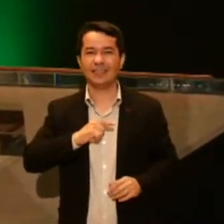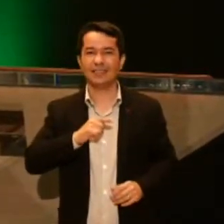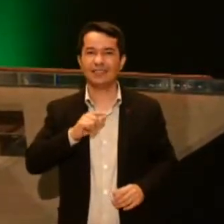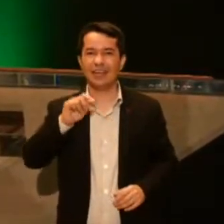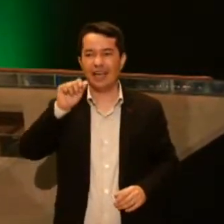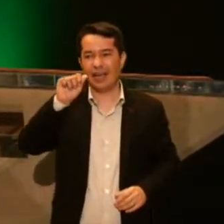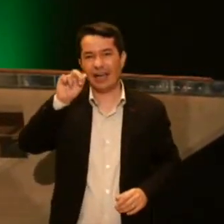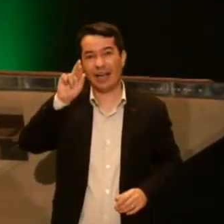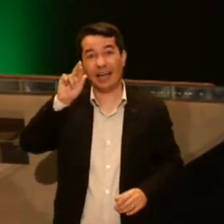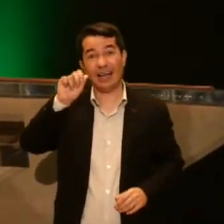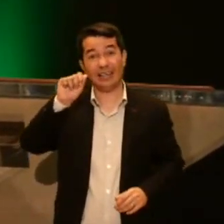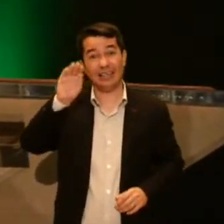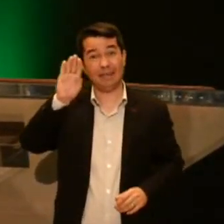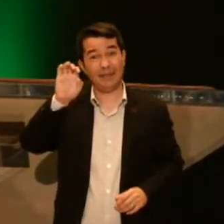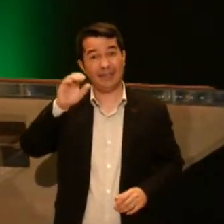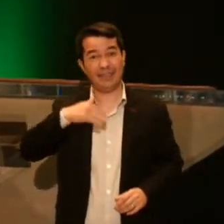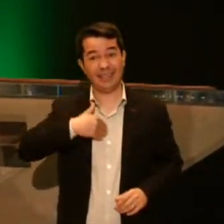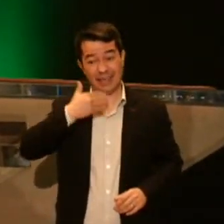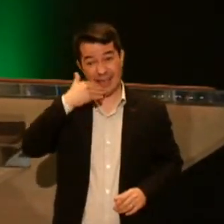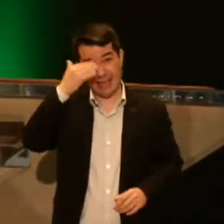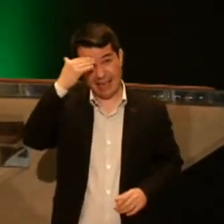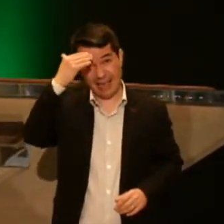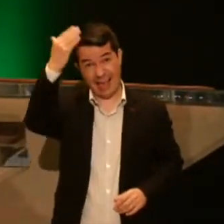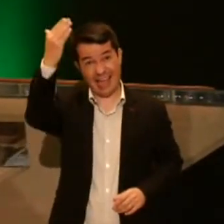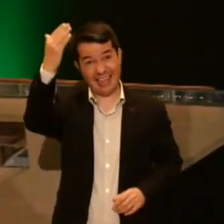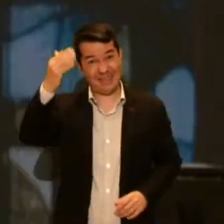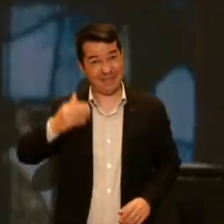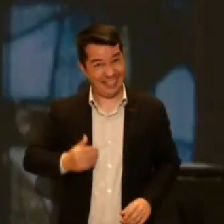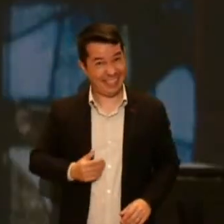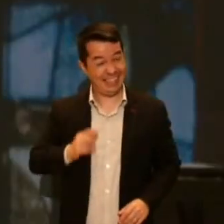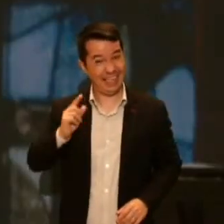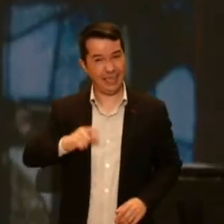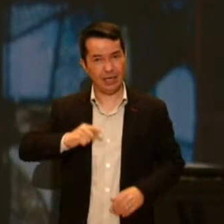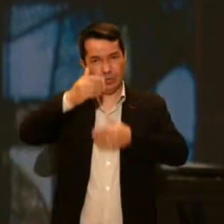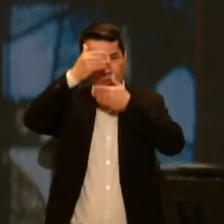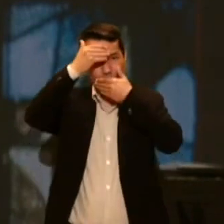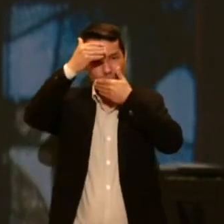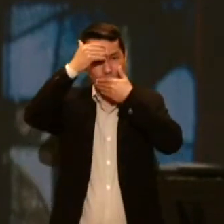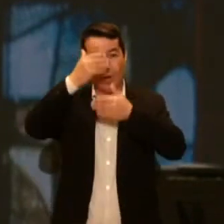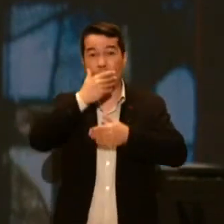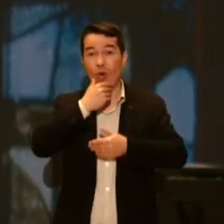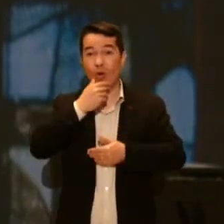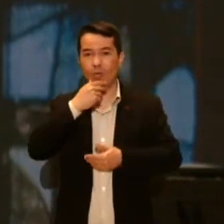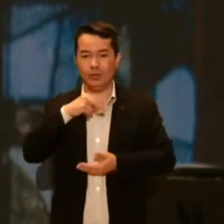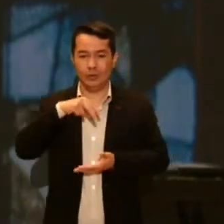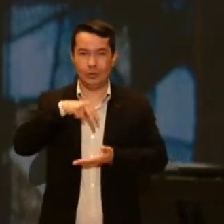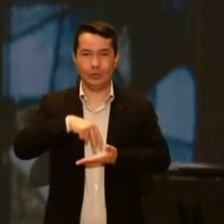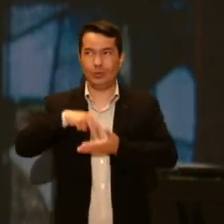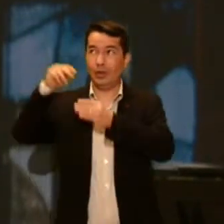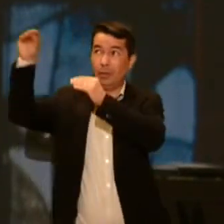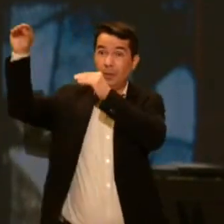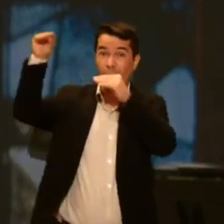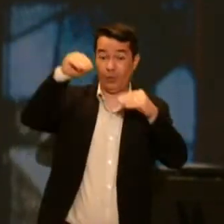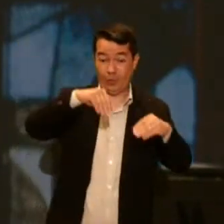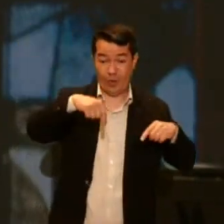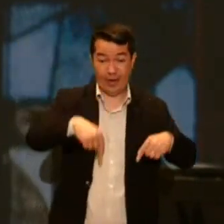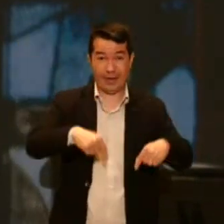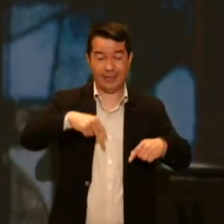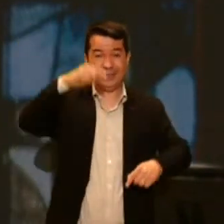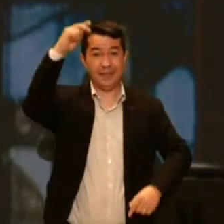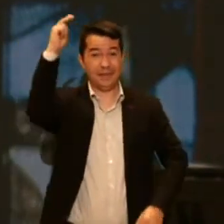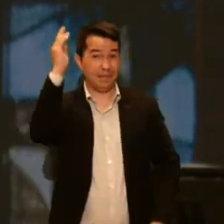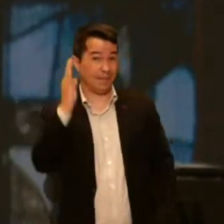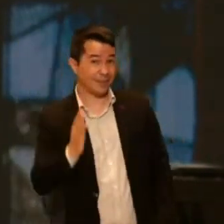ele era, esse senhor que foi batizado era um muçulmano. E ele é migrante, chegou aqui no